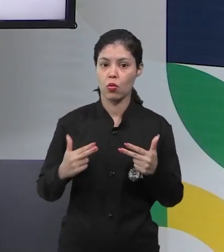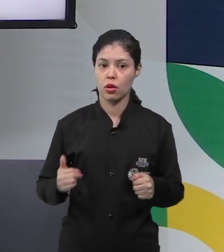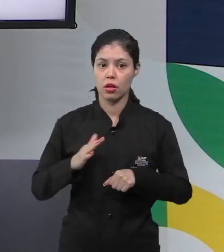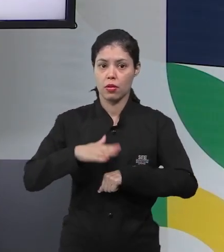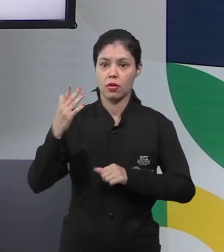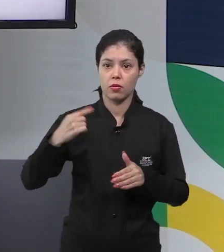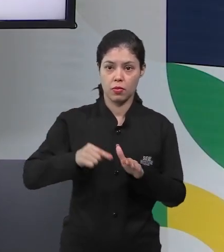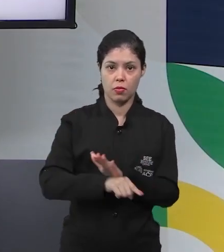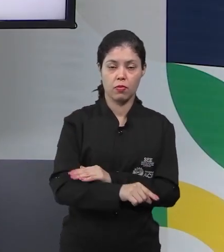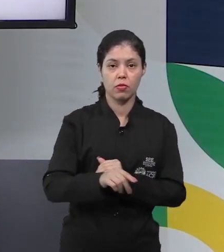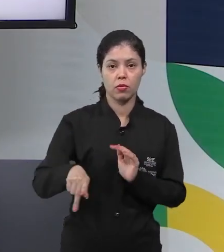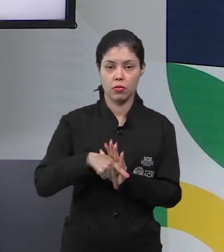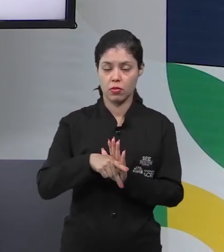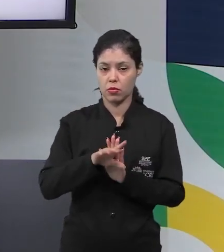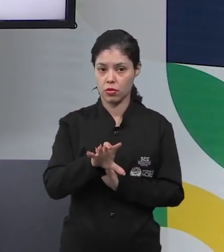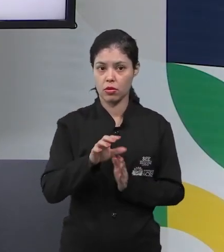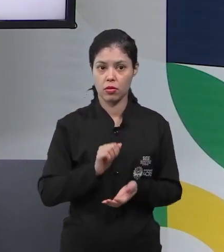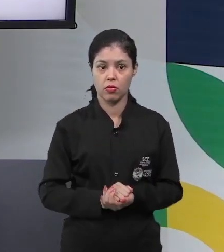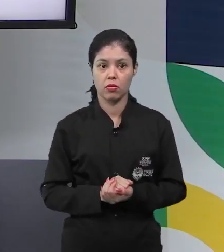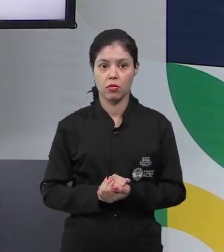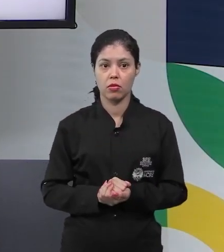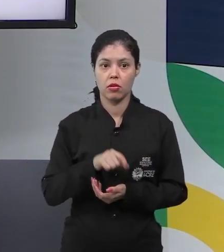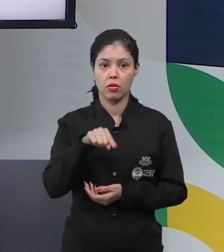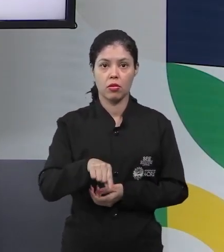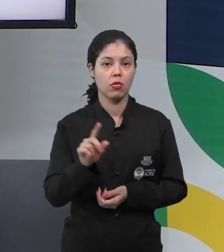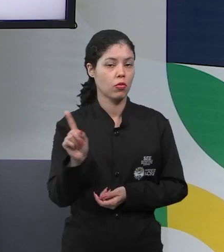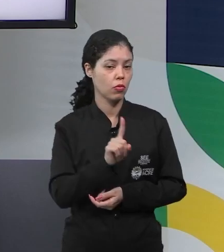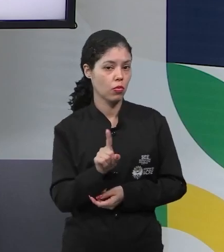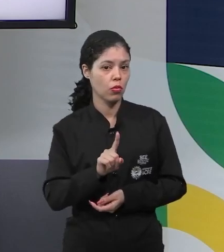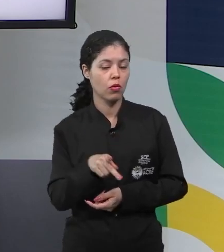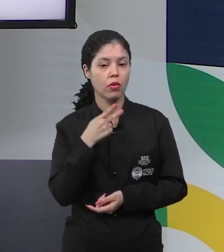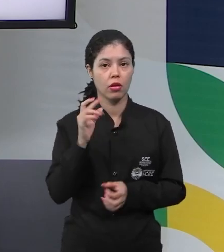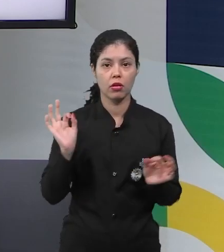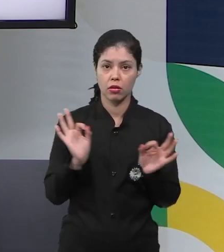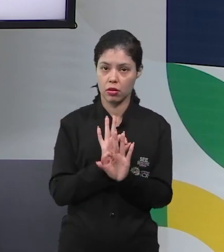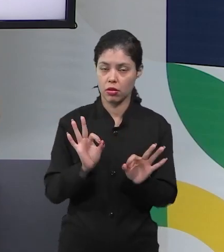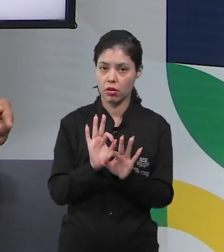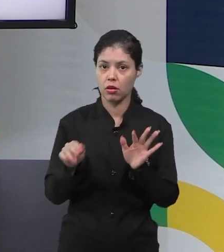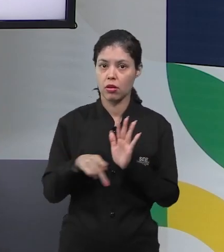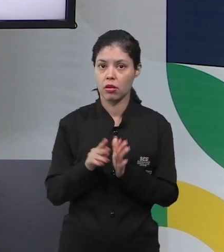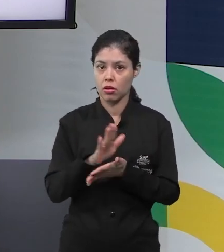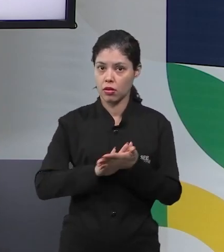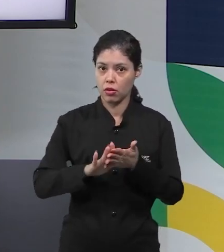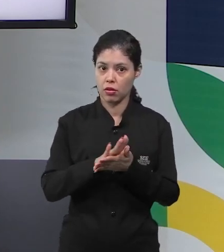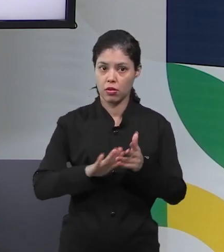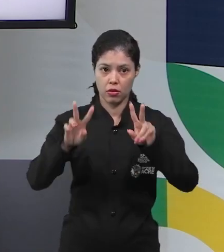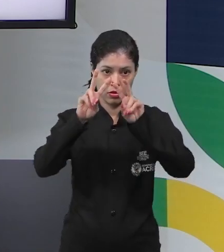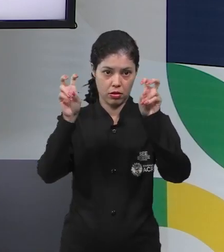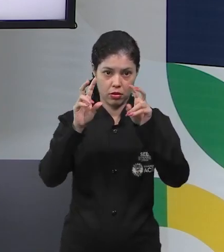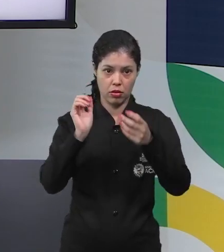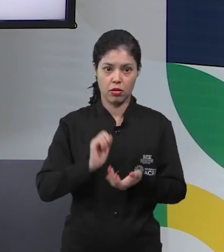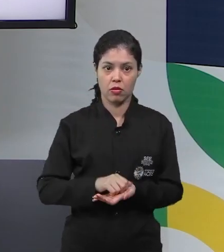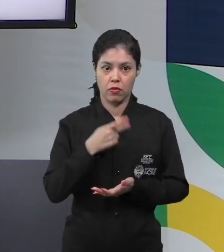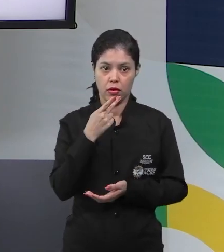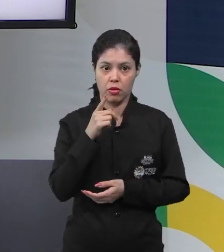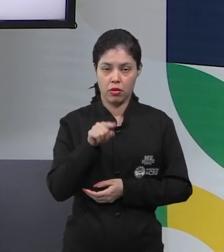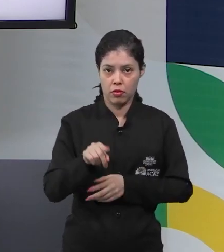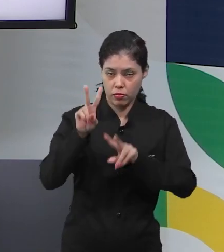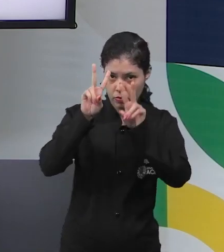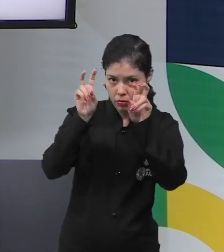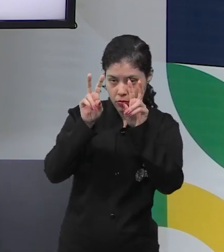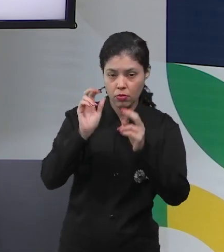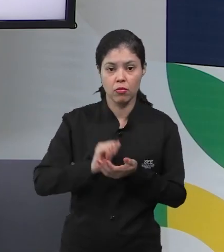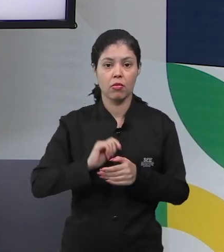mais profunda do que isso? Eu não estou colocando diante de vocês nenhum teórico a respeito desse